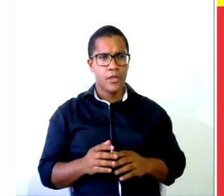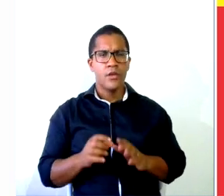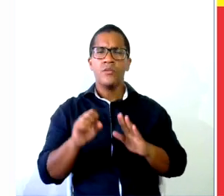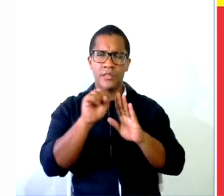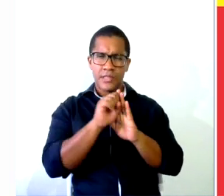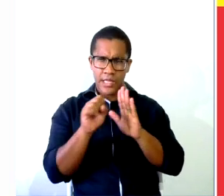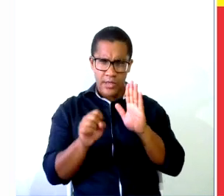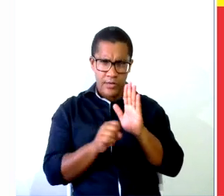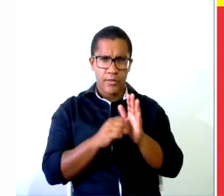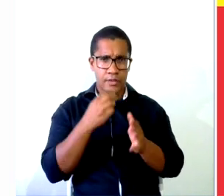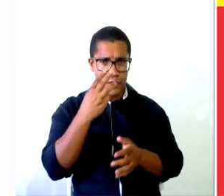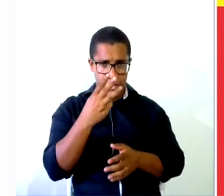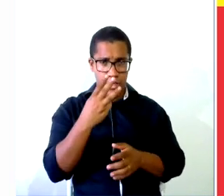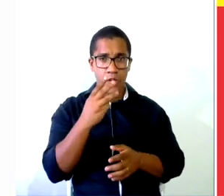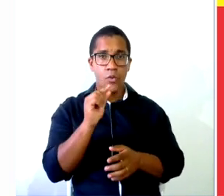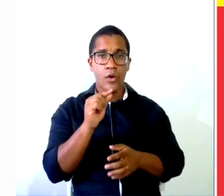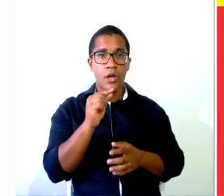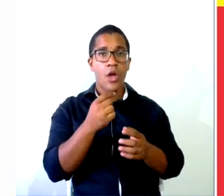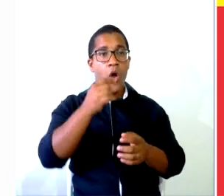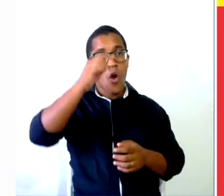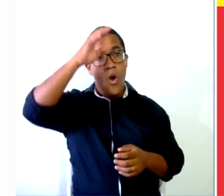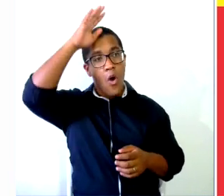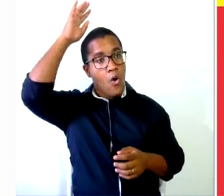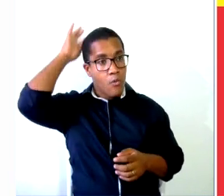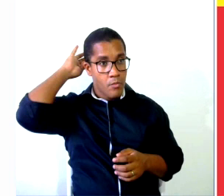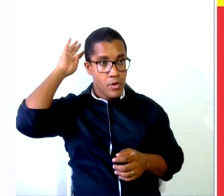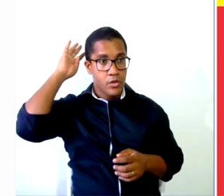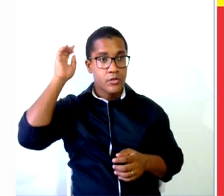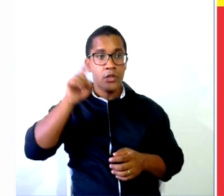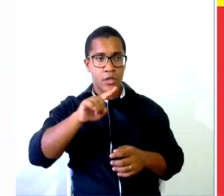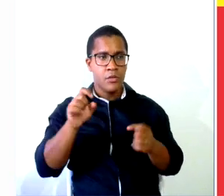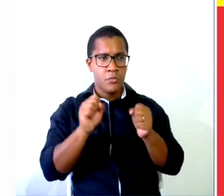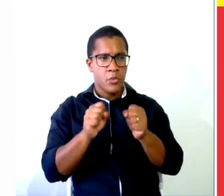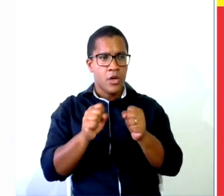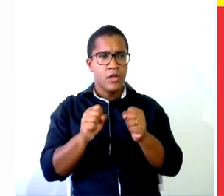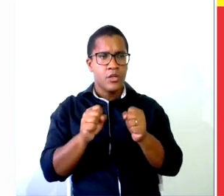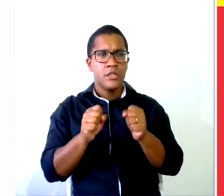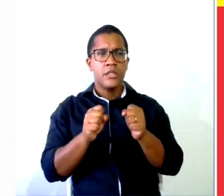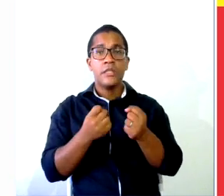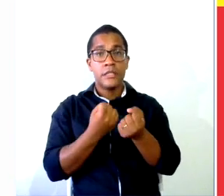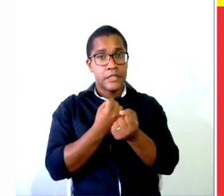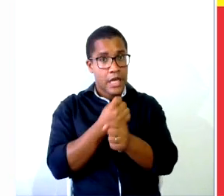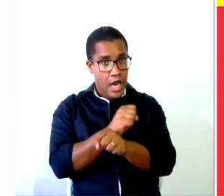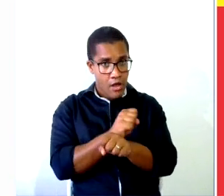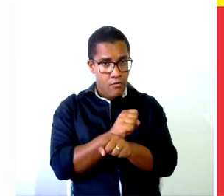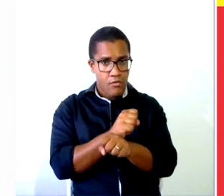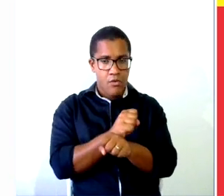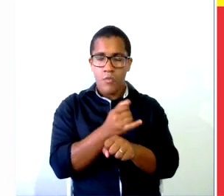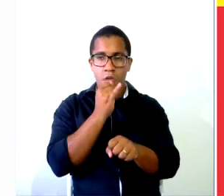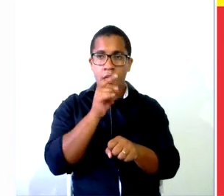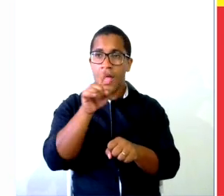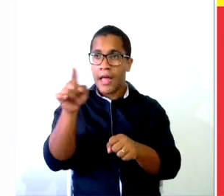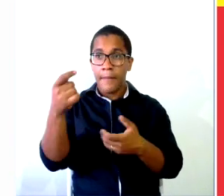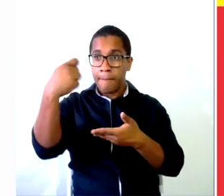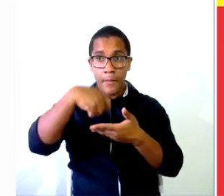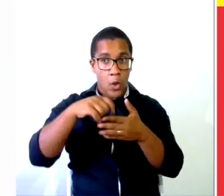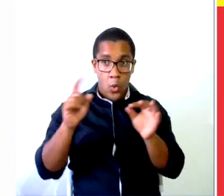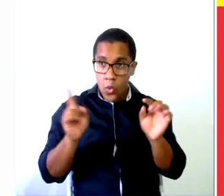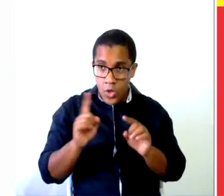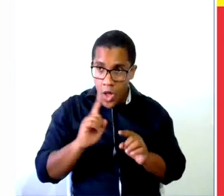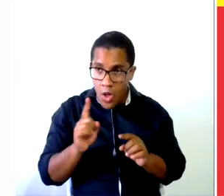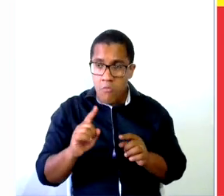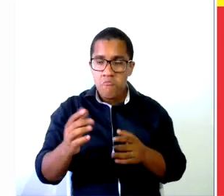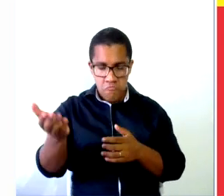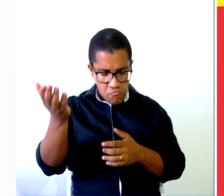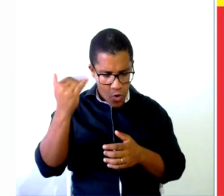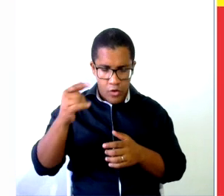romanos podiam tornar-se escravos por vida. Até o século III, hein? Até o século